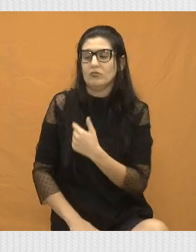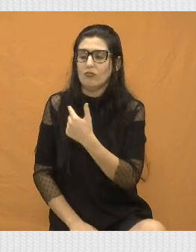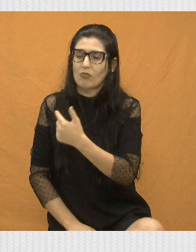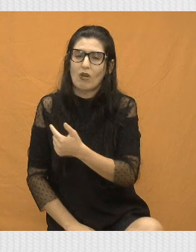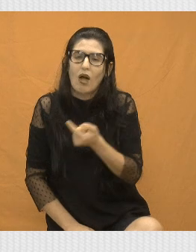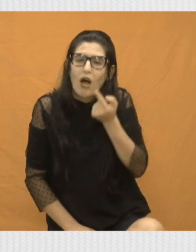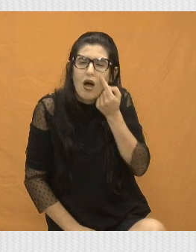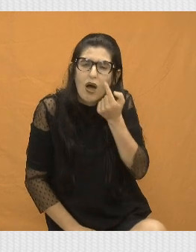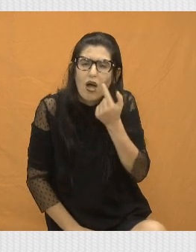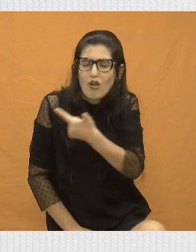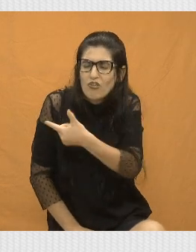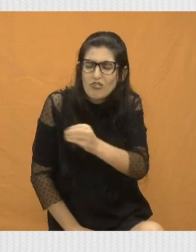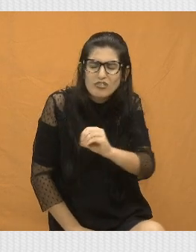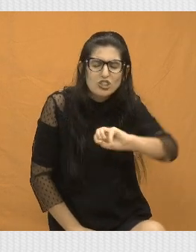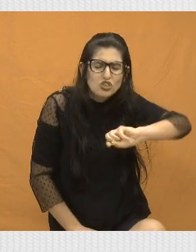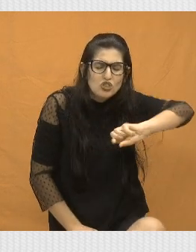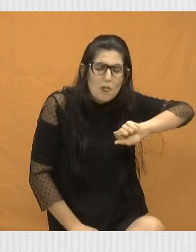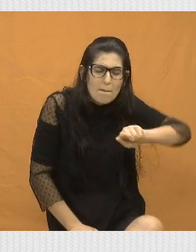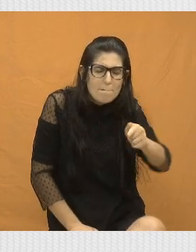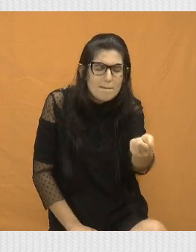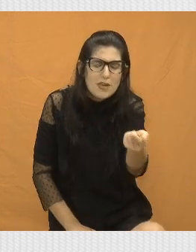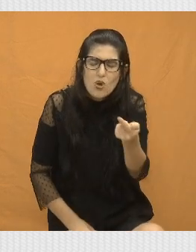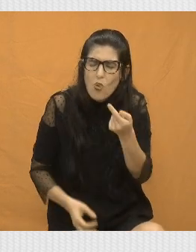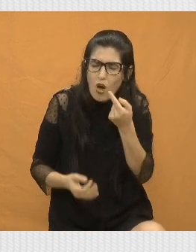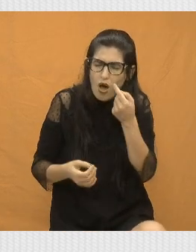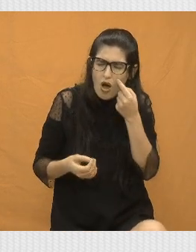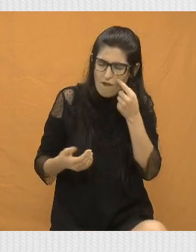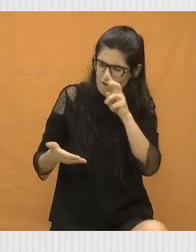mais atenção o que foi esses 20.